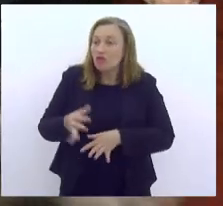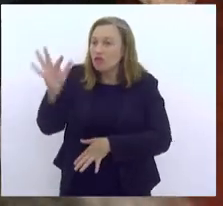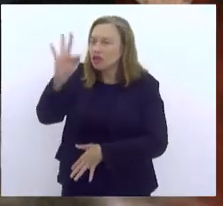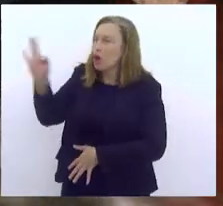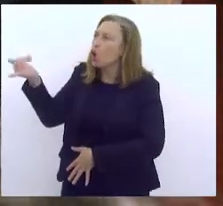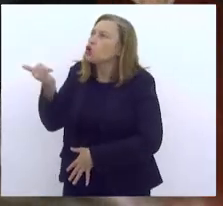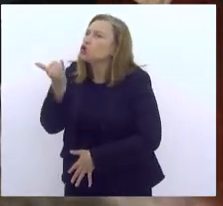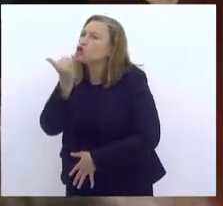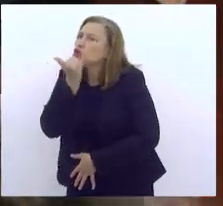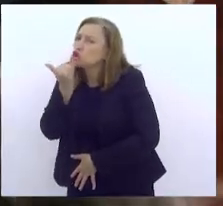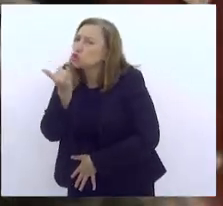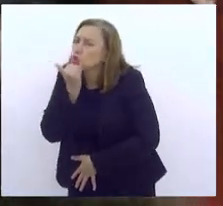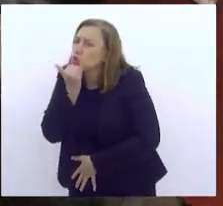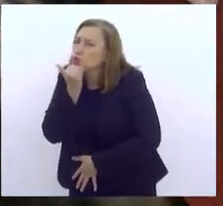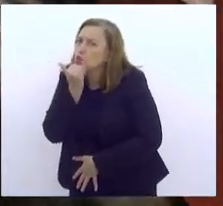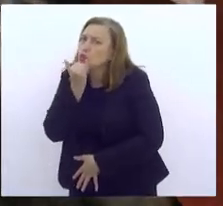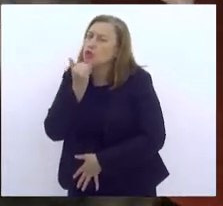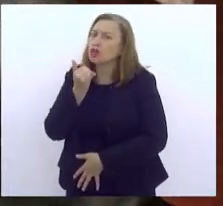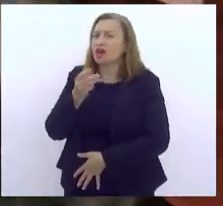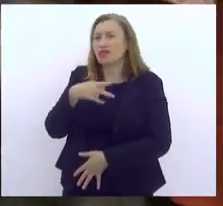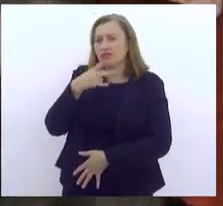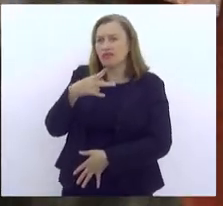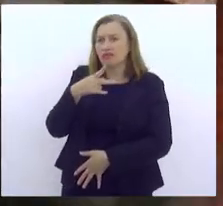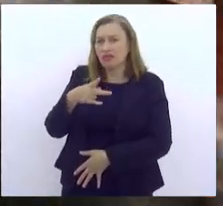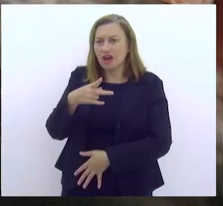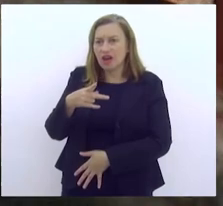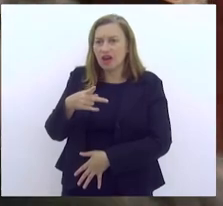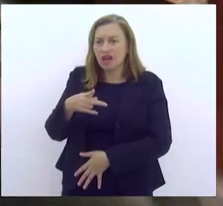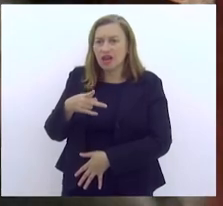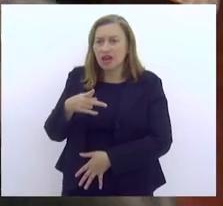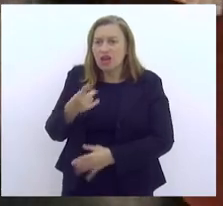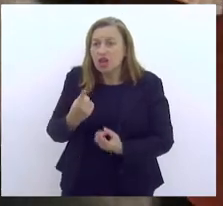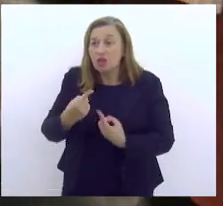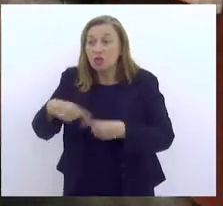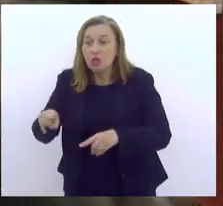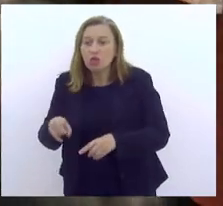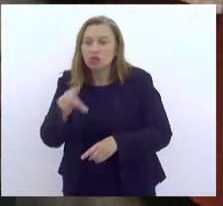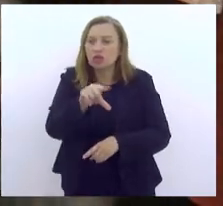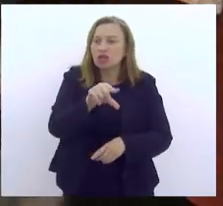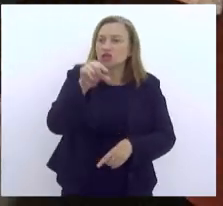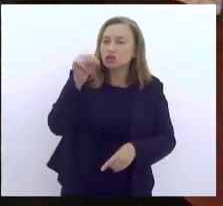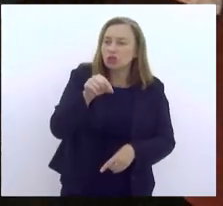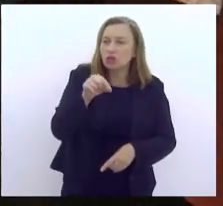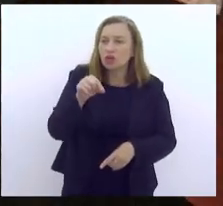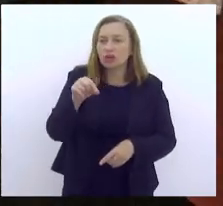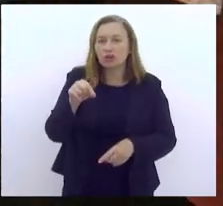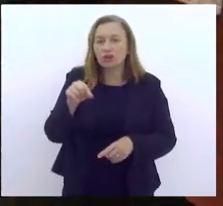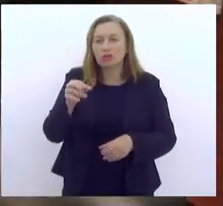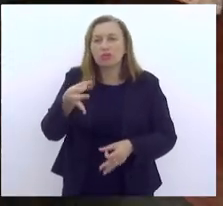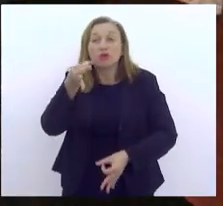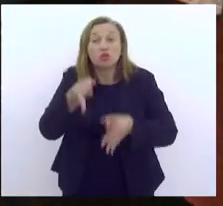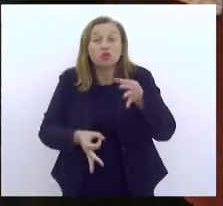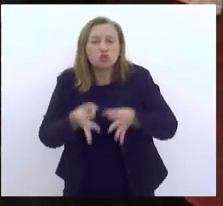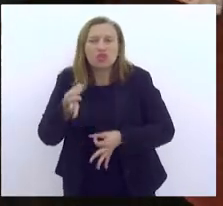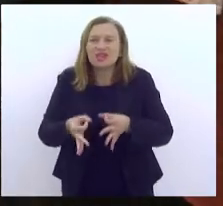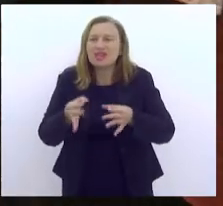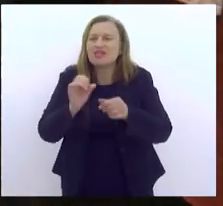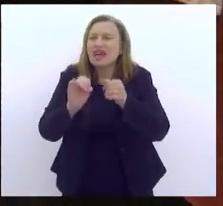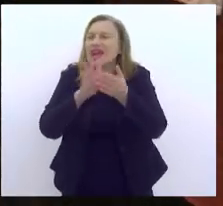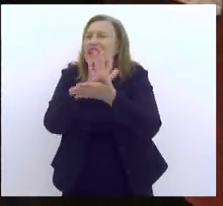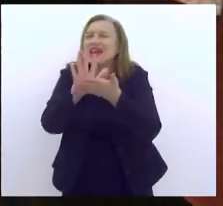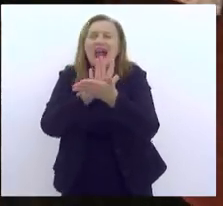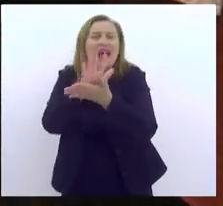desculpe o termo, ministro Fachin, peitar a decisão que foi dada pelo Supremo? Nada foi